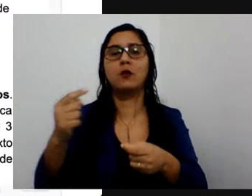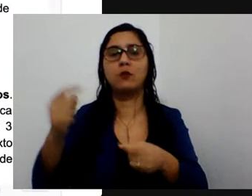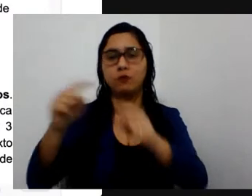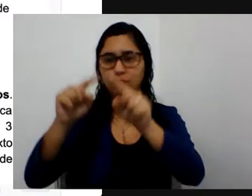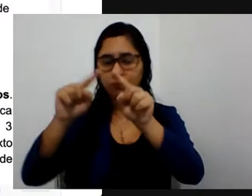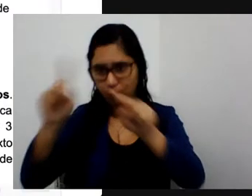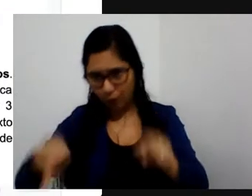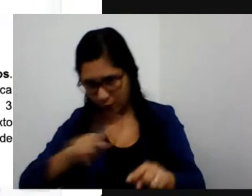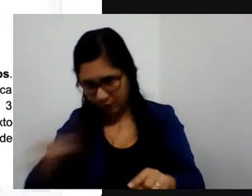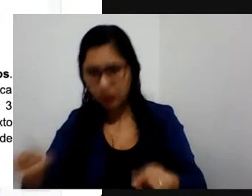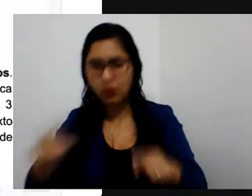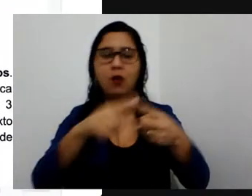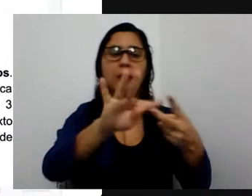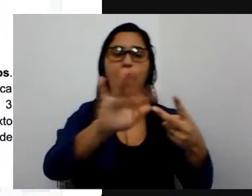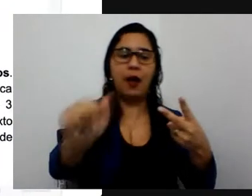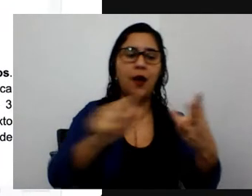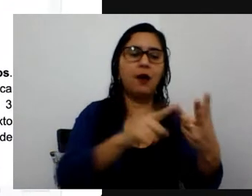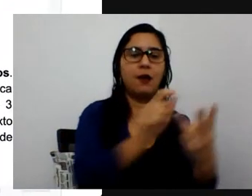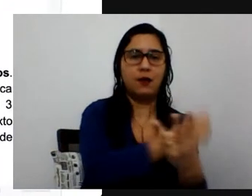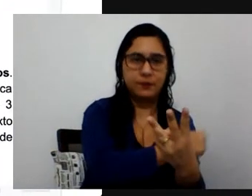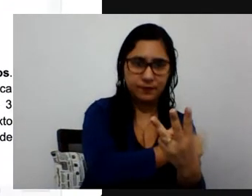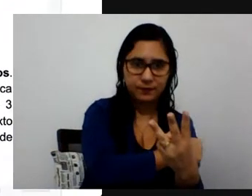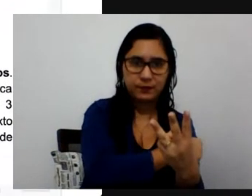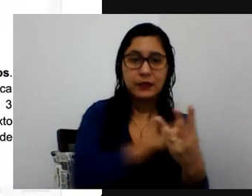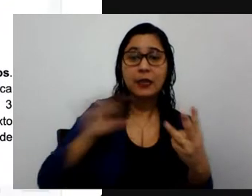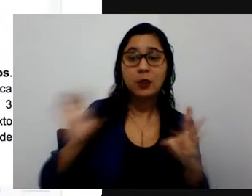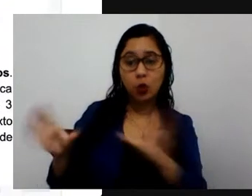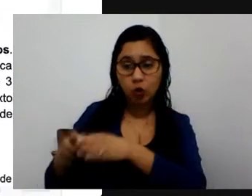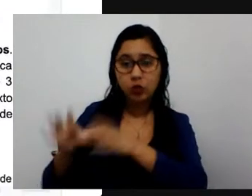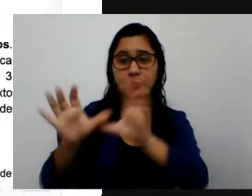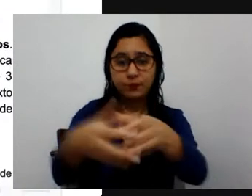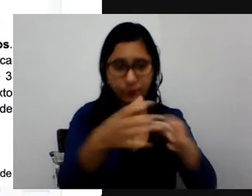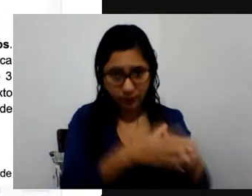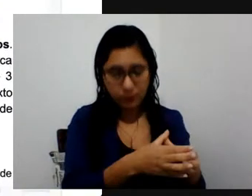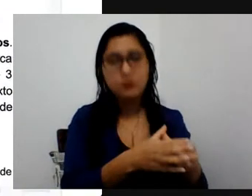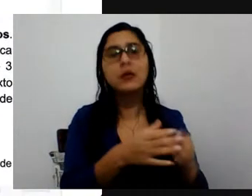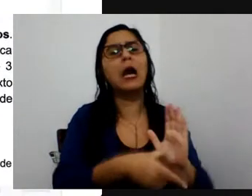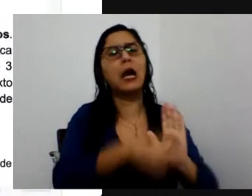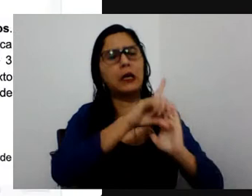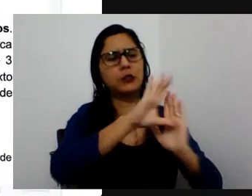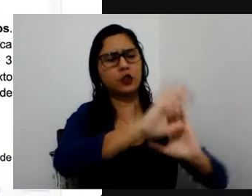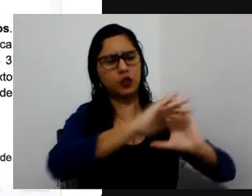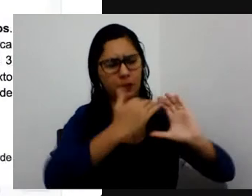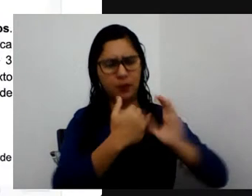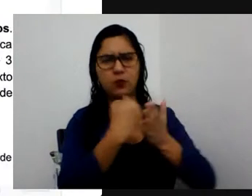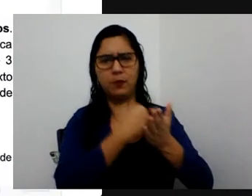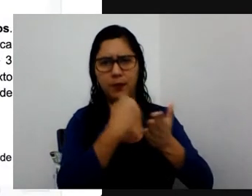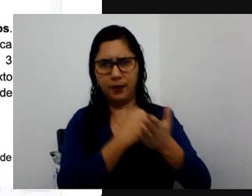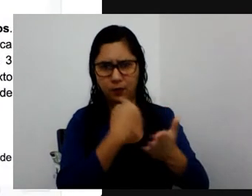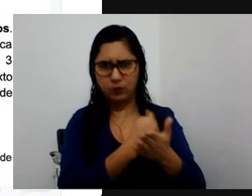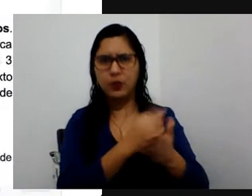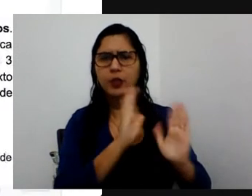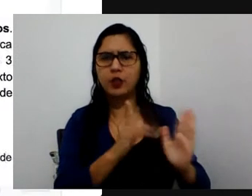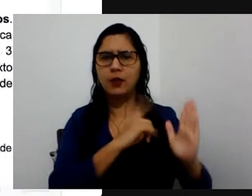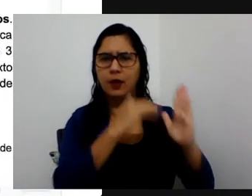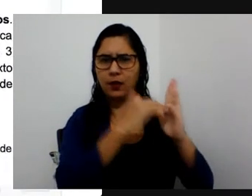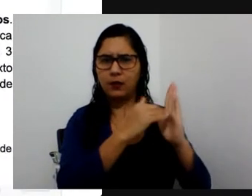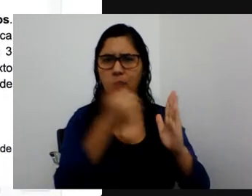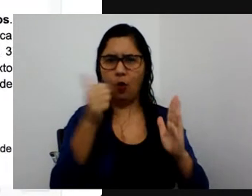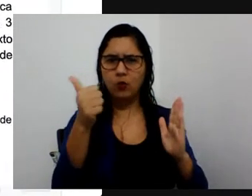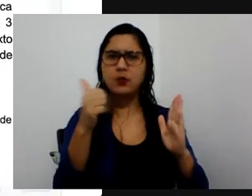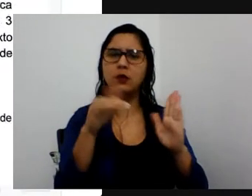estudantes, direcionadas a todas as candidaturas também enviadas previamente, conforme descrito nos itens 11 e 13 a